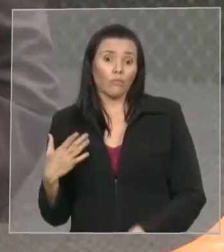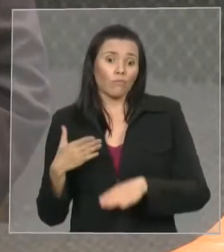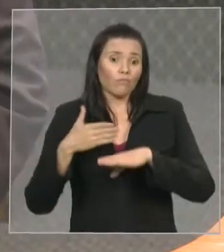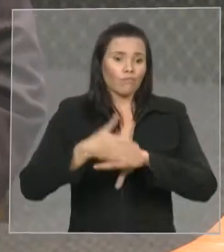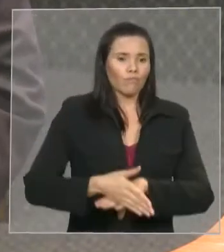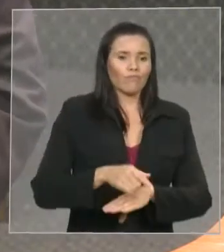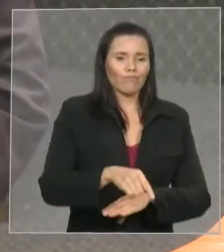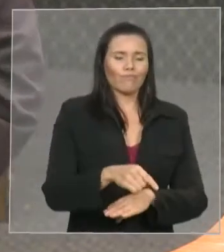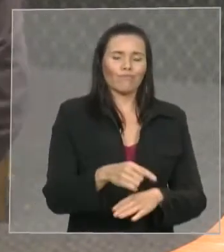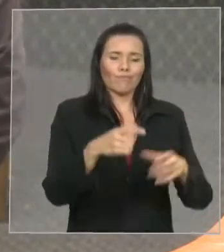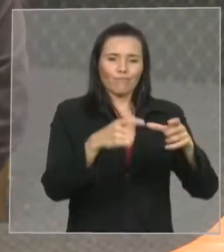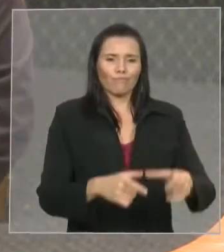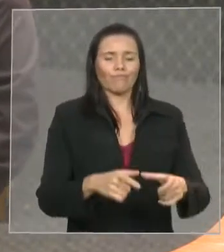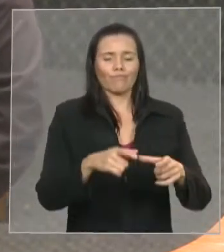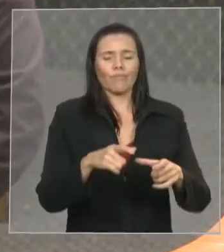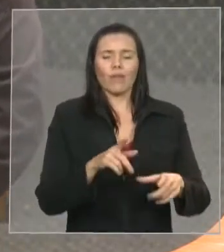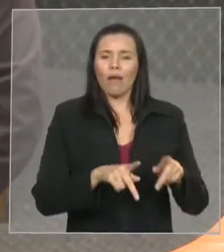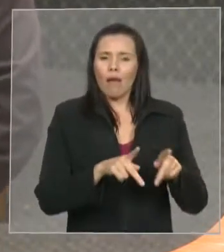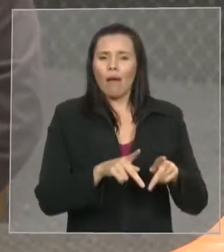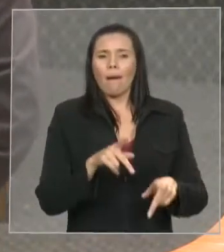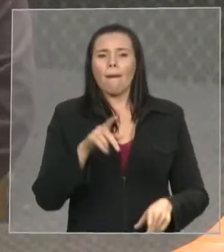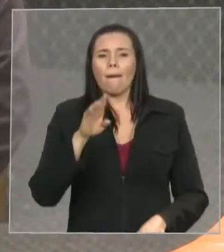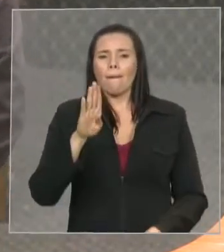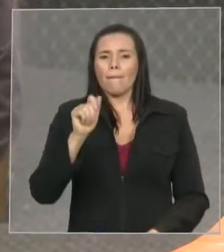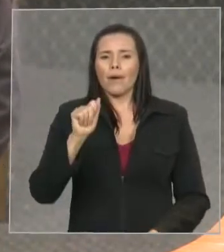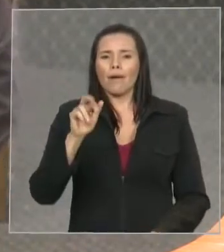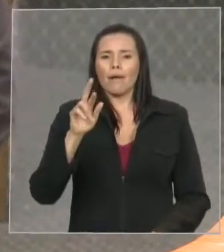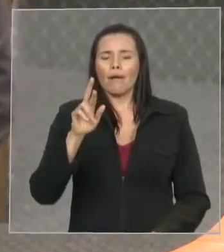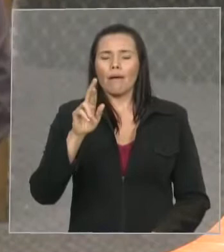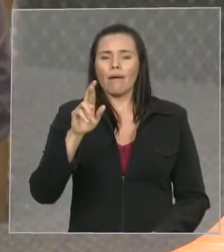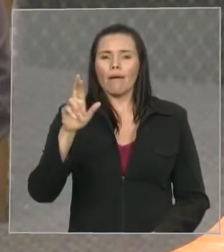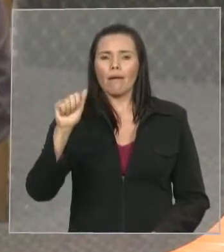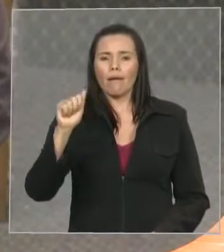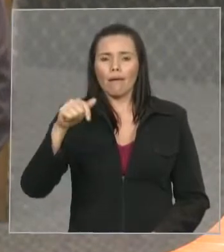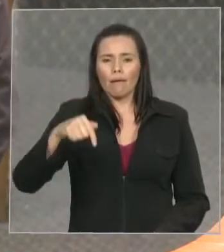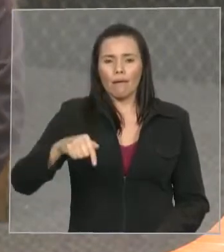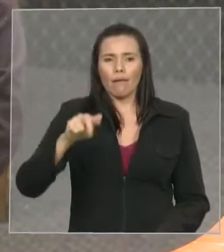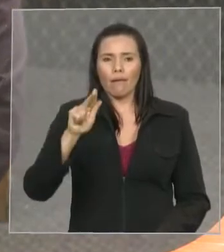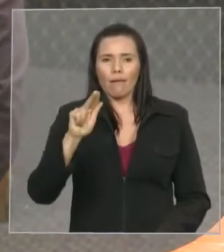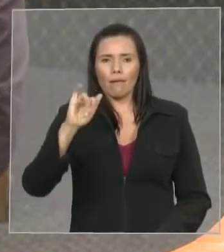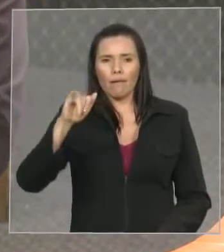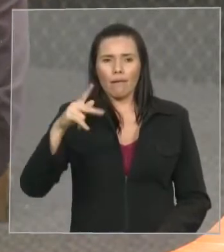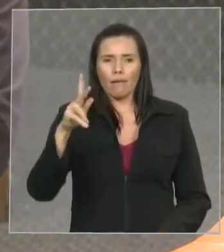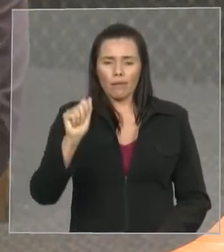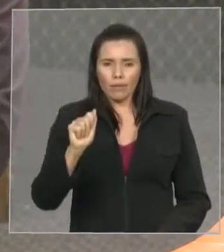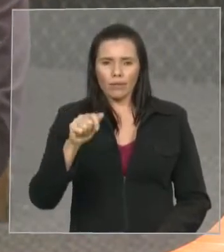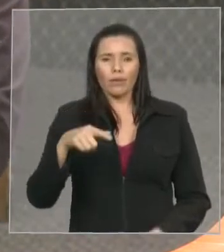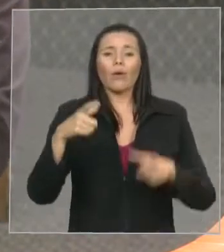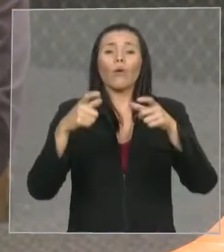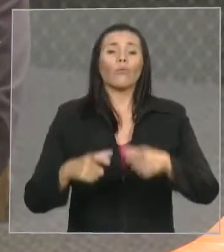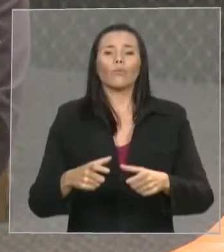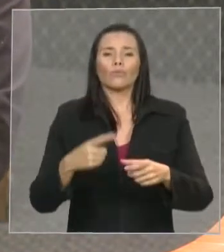povoado Barraquinha, no município de Lago dos Rodrigues, onde nós tivemos